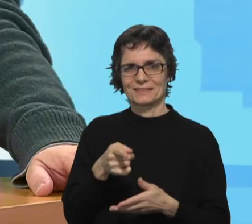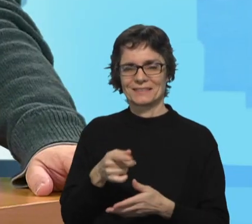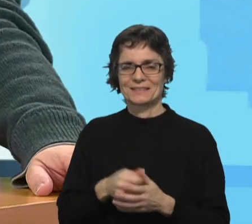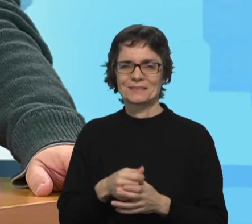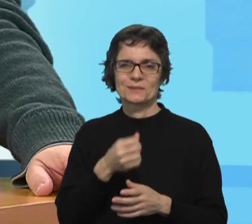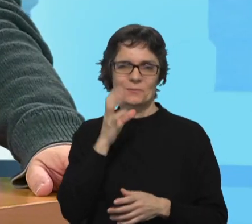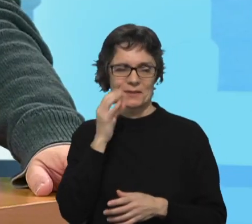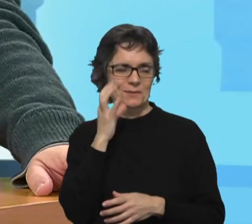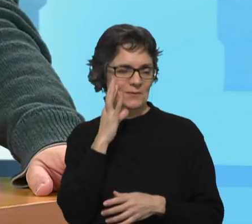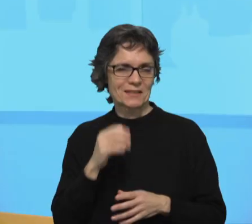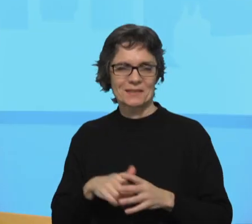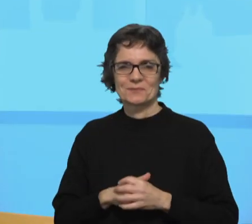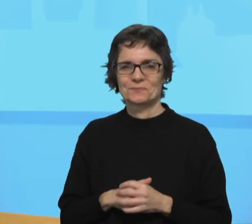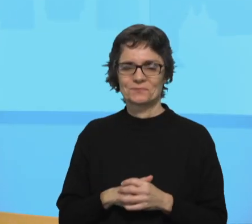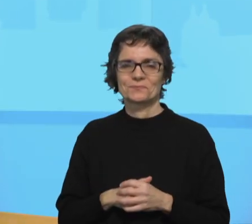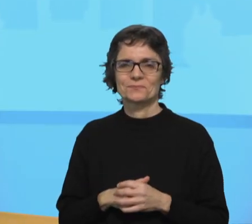vez mais.